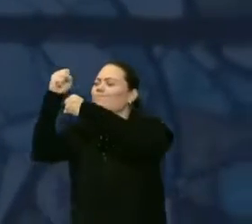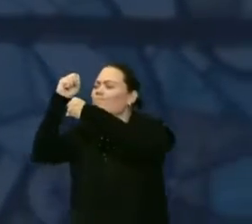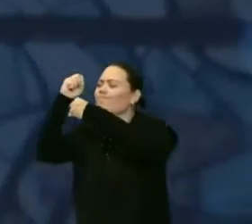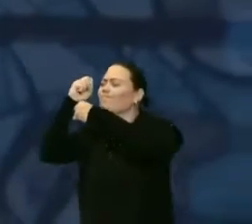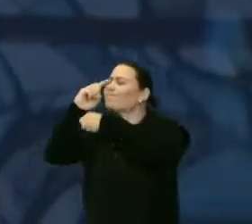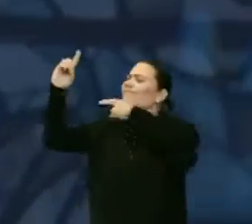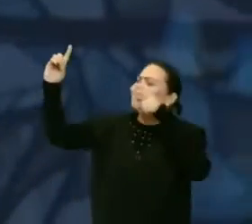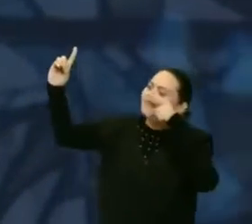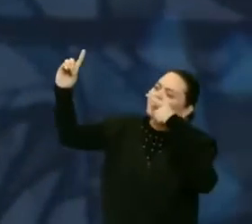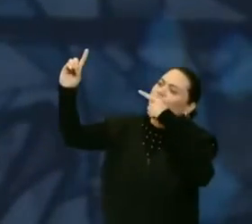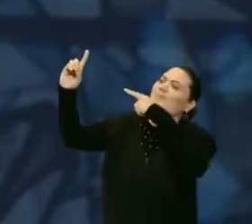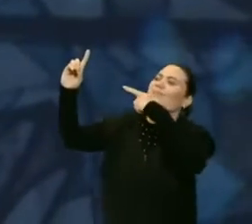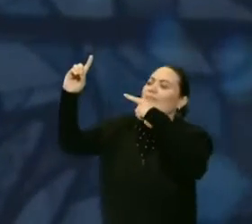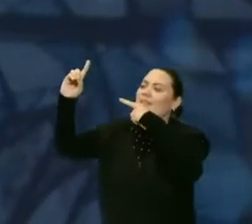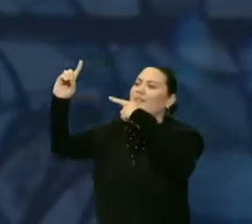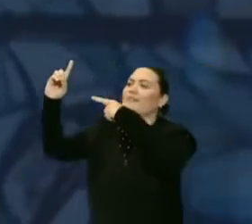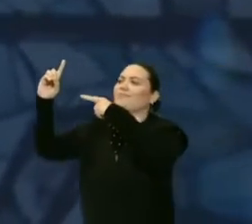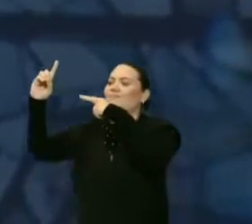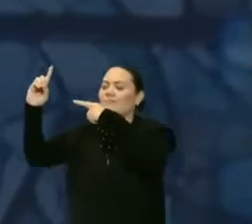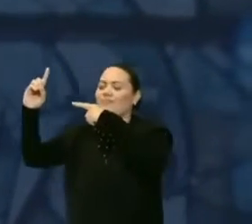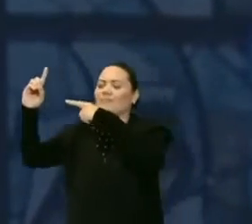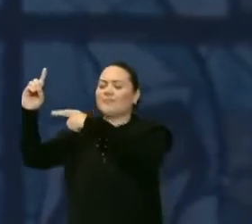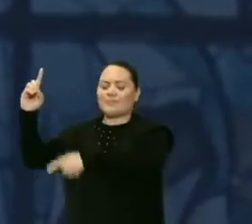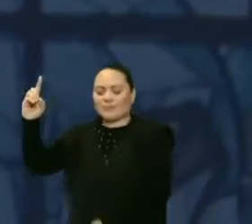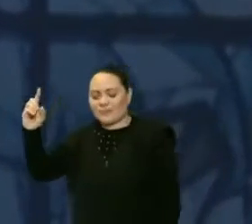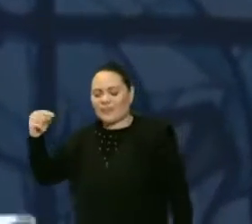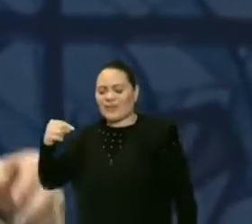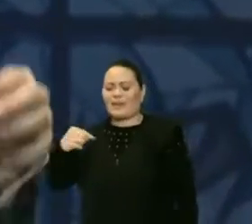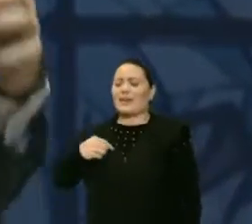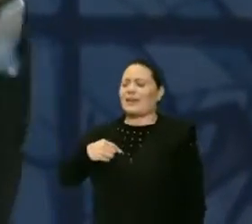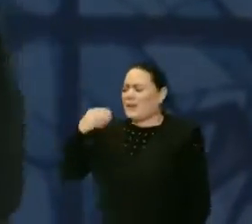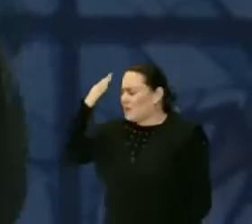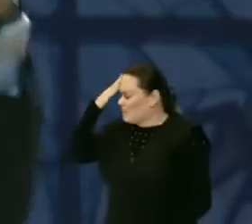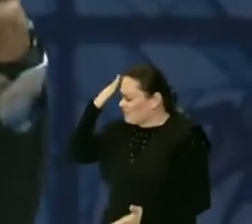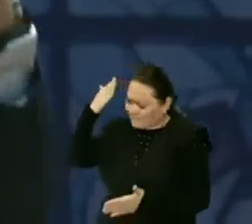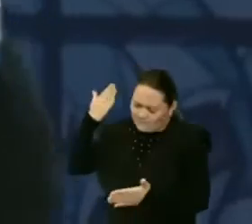Confio em Ti.